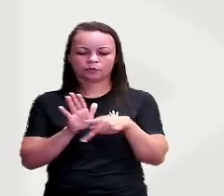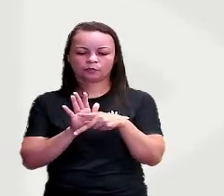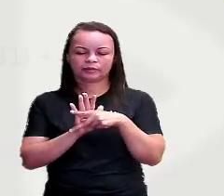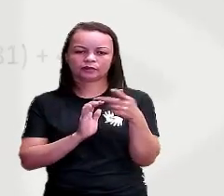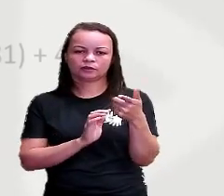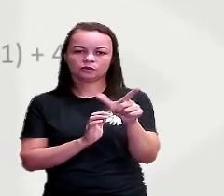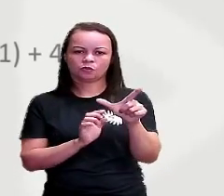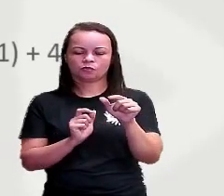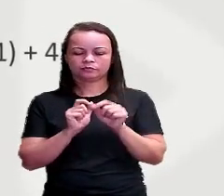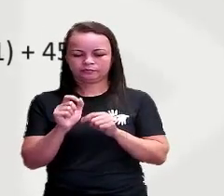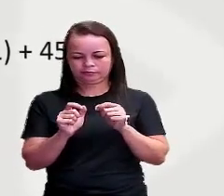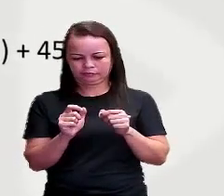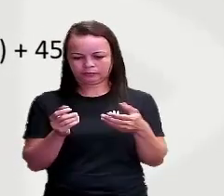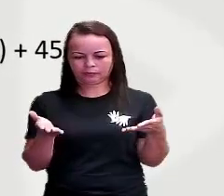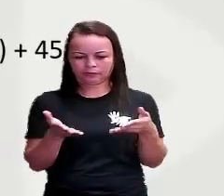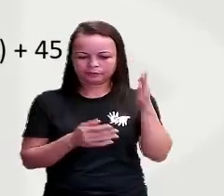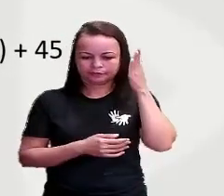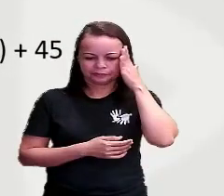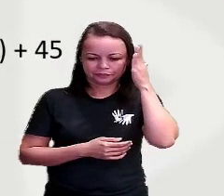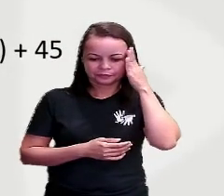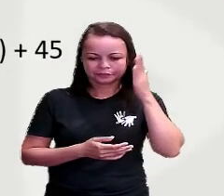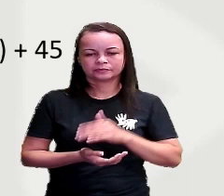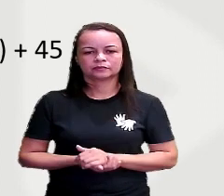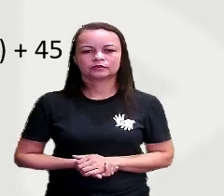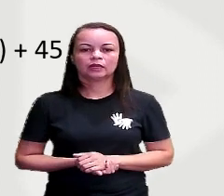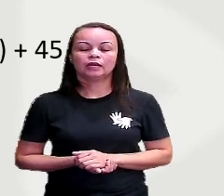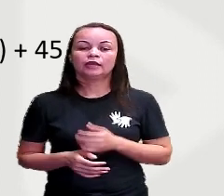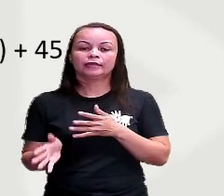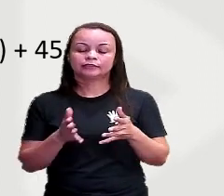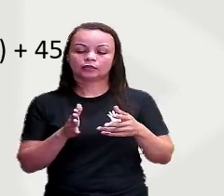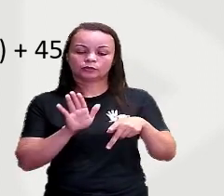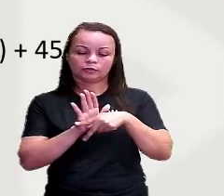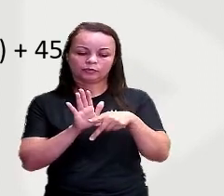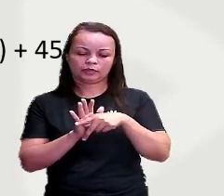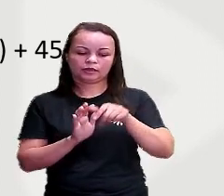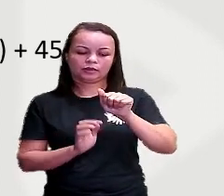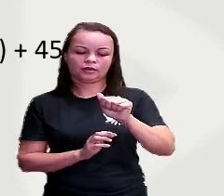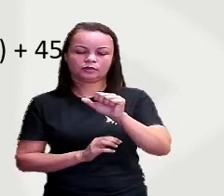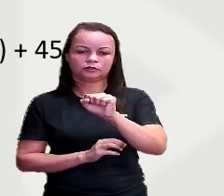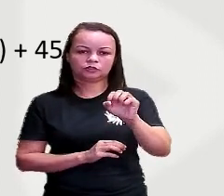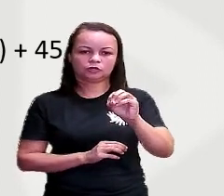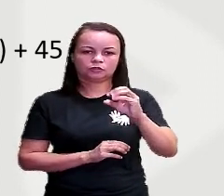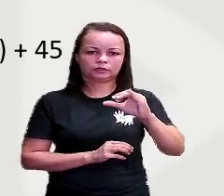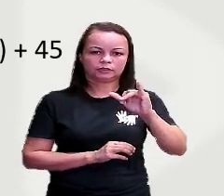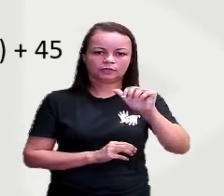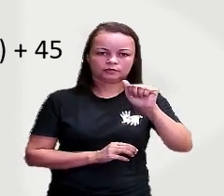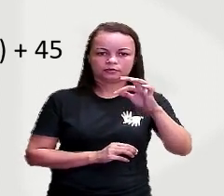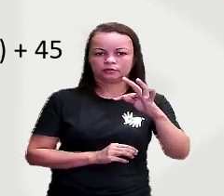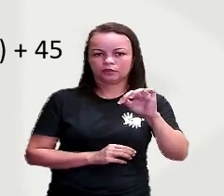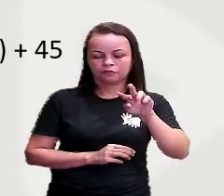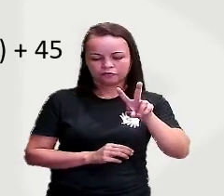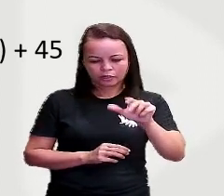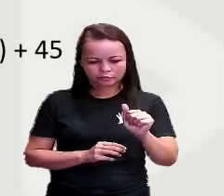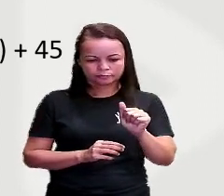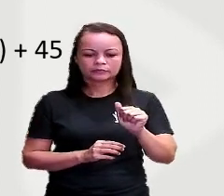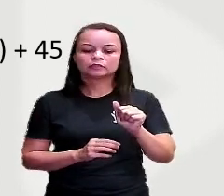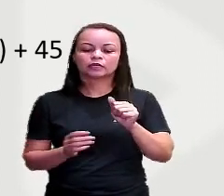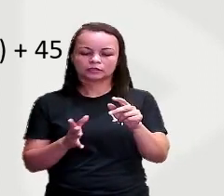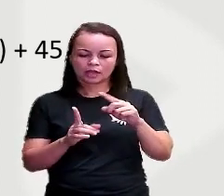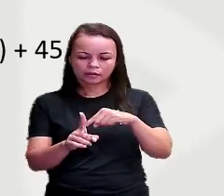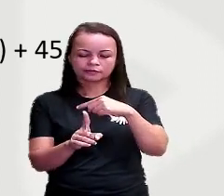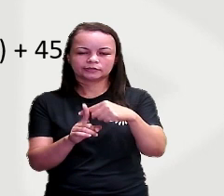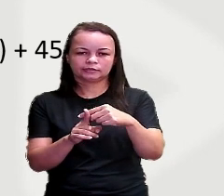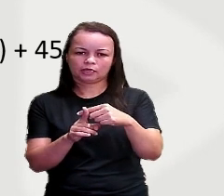propriedade. Então, na propriedade associativa, numa adição, a maneira de agrupar as